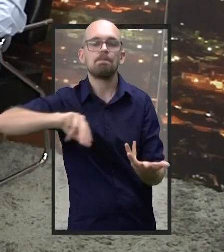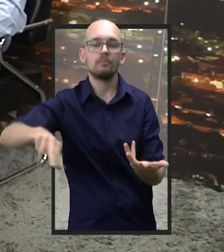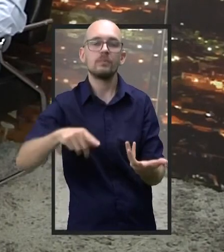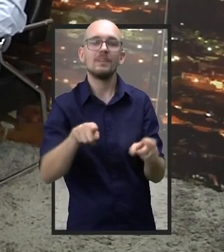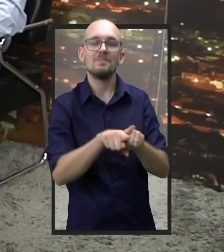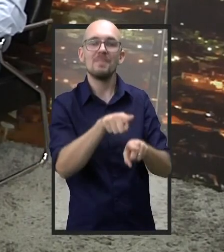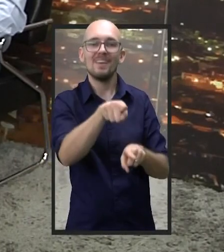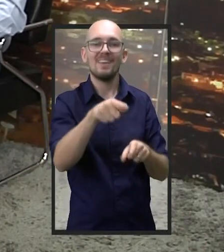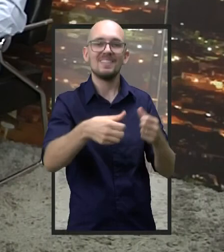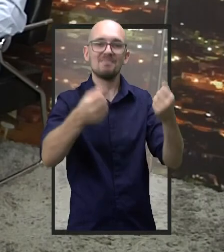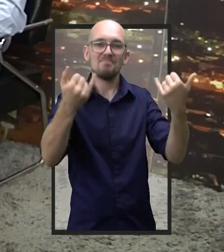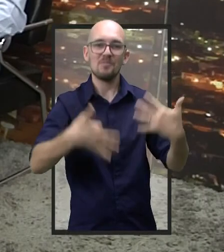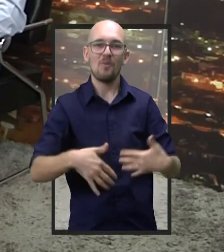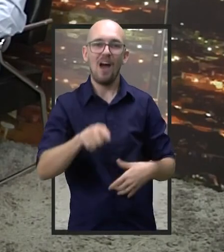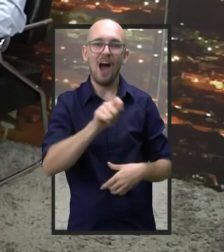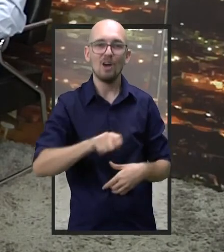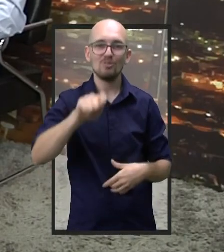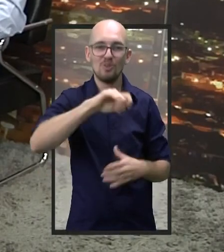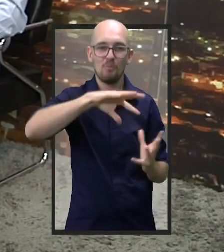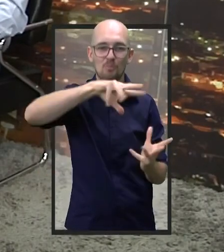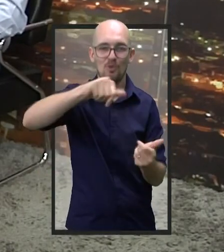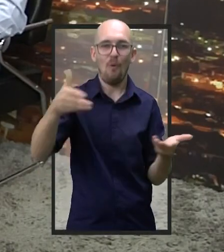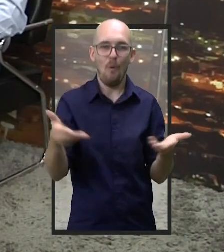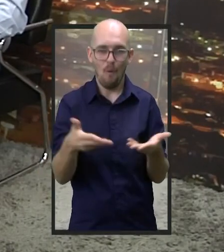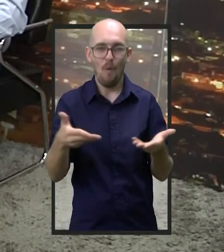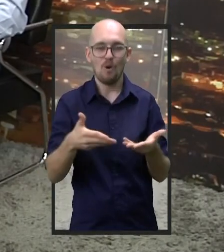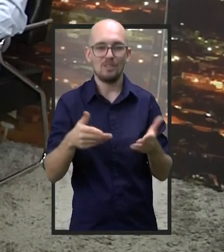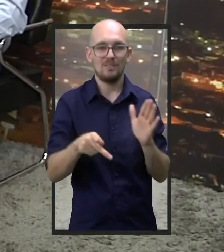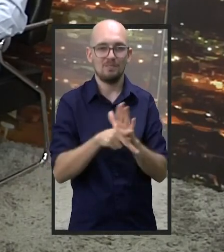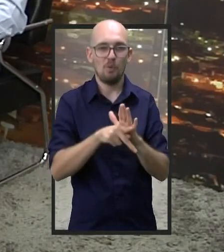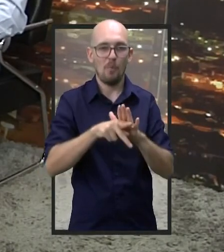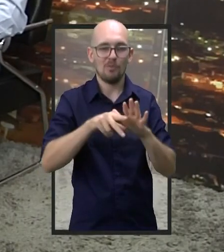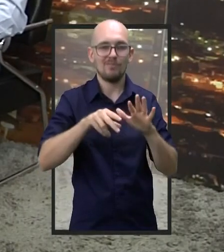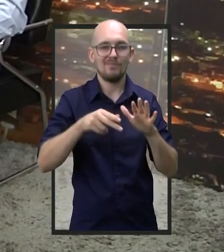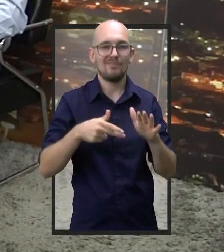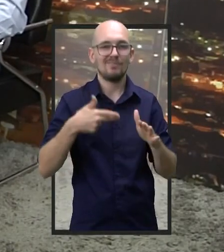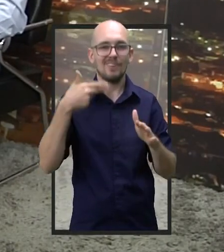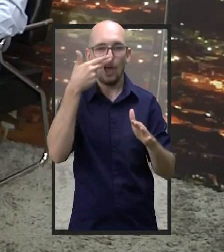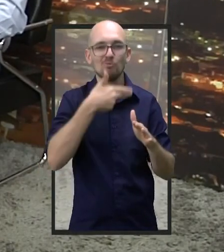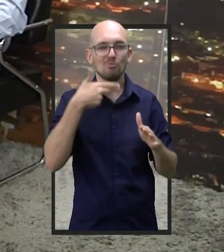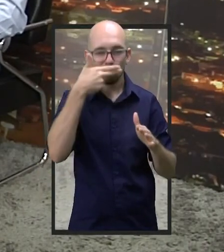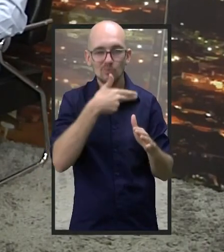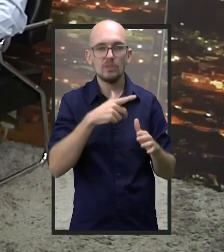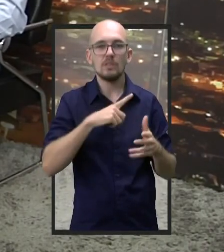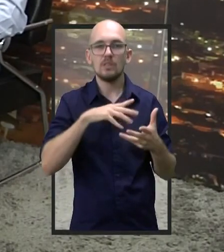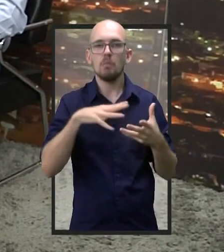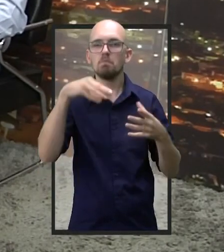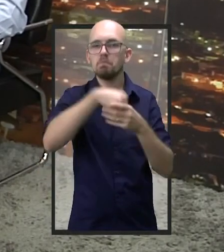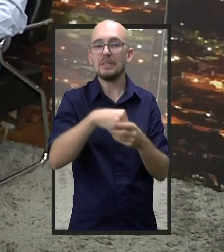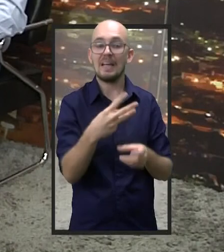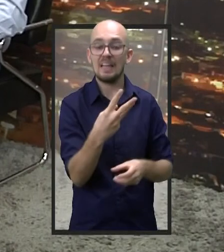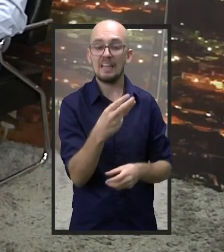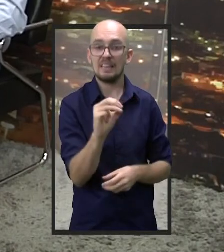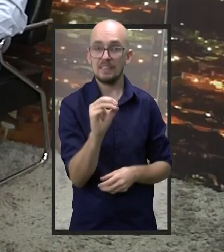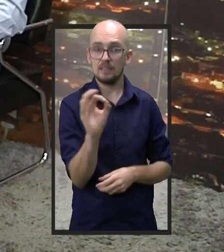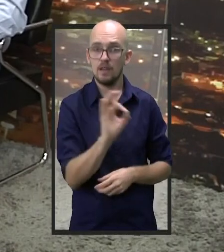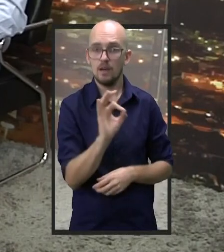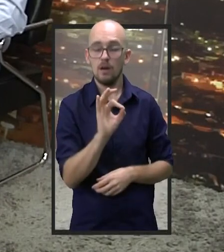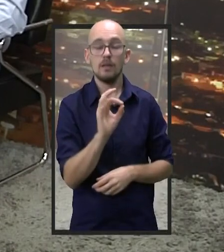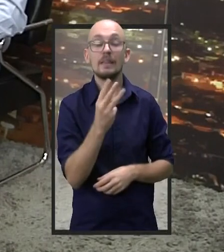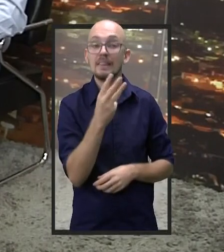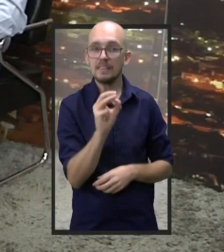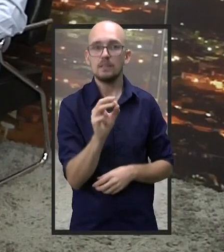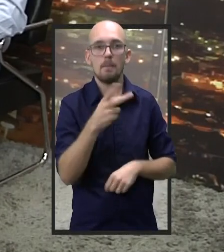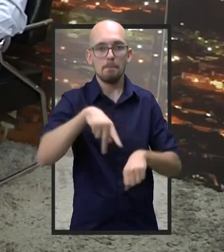a Associação Mundial hoje de Produtores de Açúcar contempla 30 países, e ainda tem outros